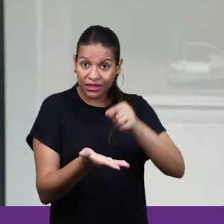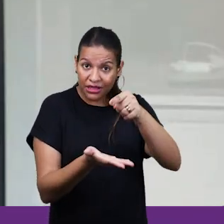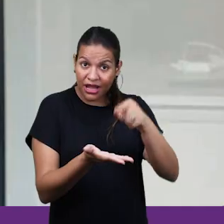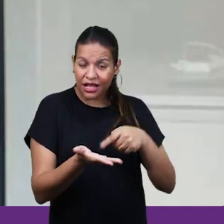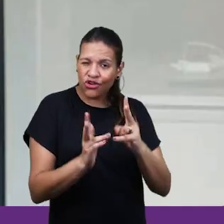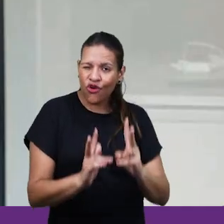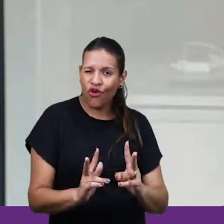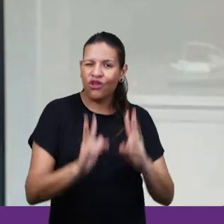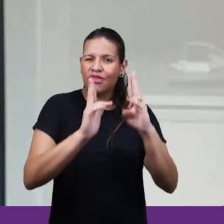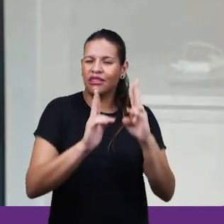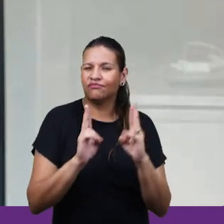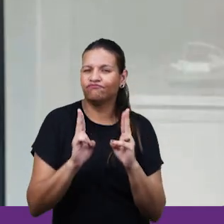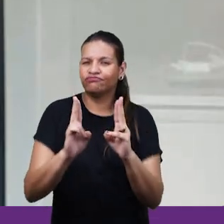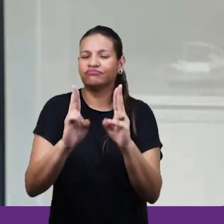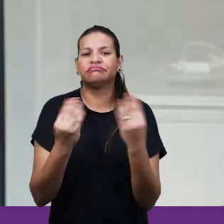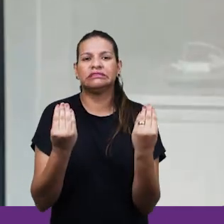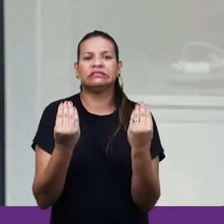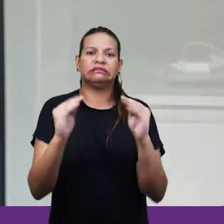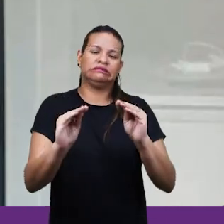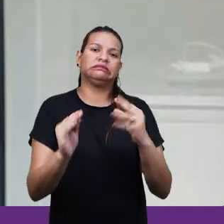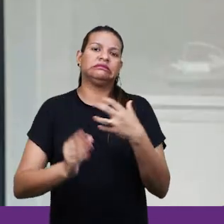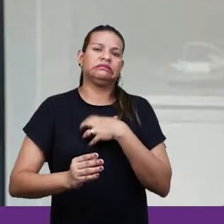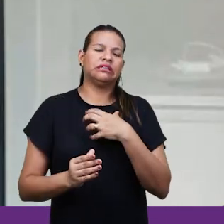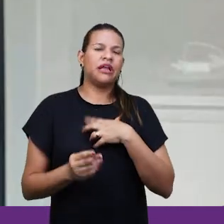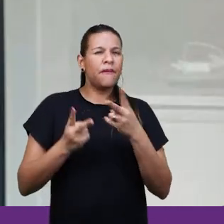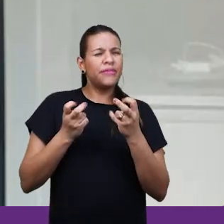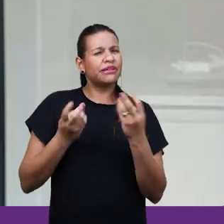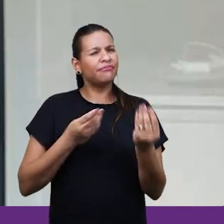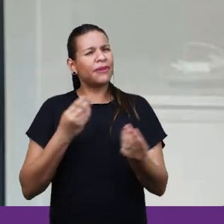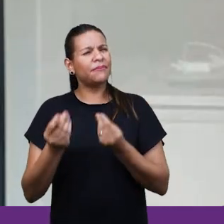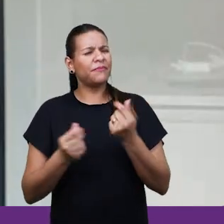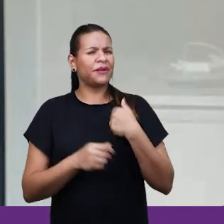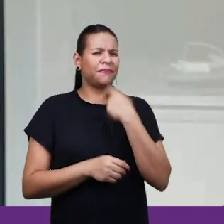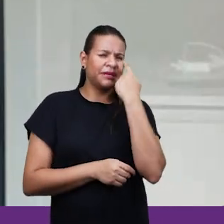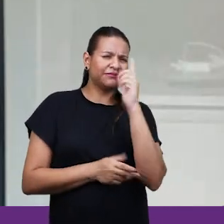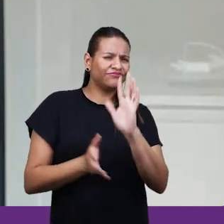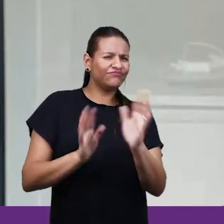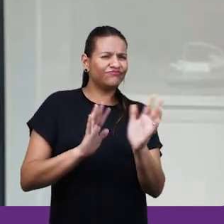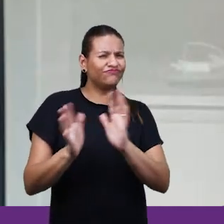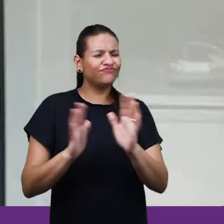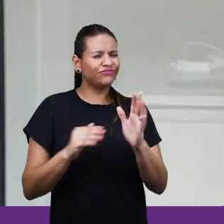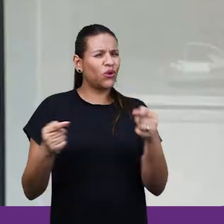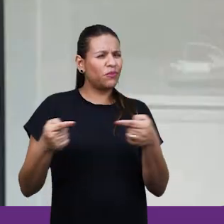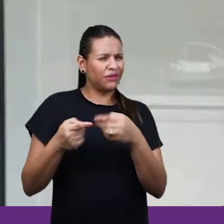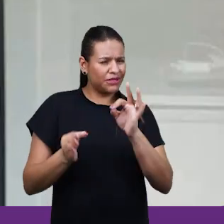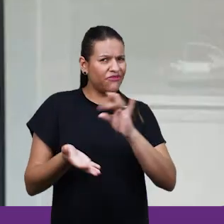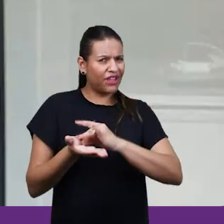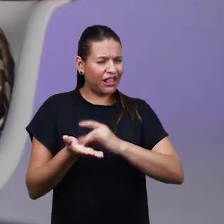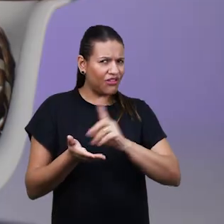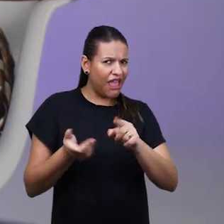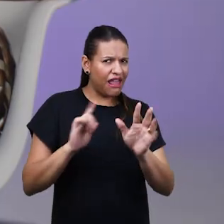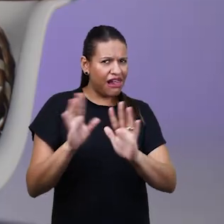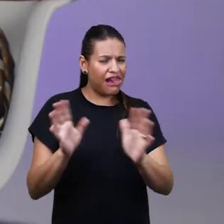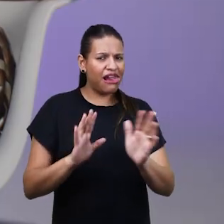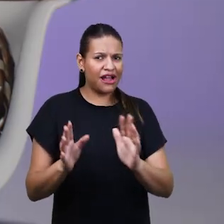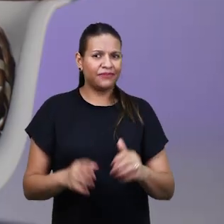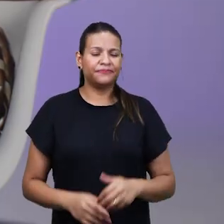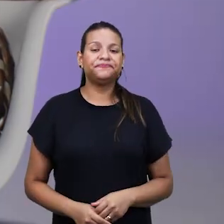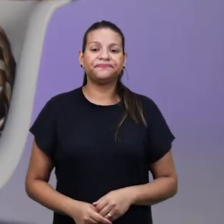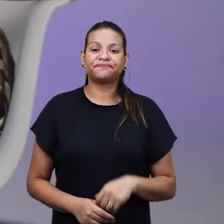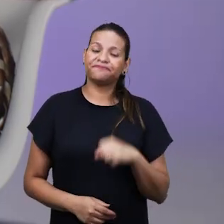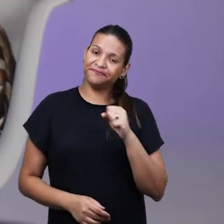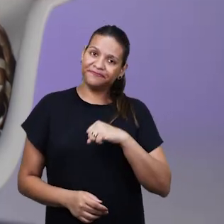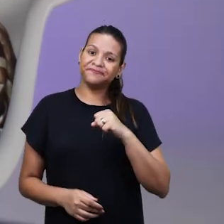empacotada, embrulhada de um jeito que a gente acaba vendo ali várias relações com a realidade. Verdade, esses são os